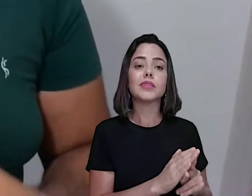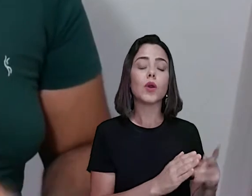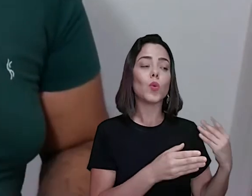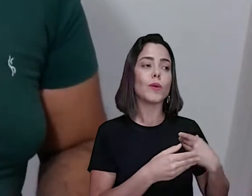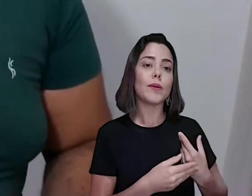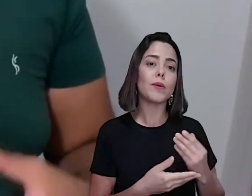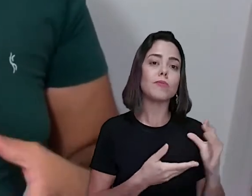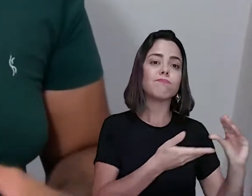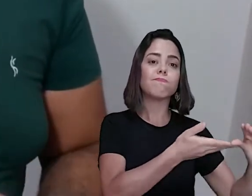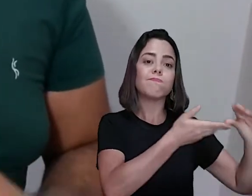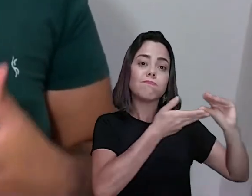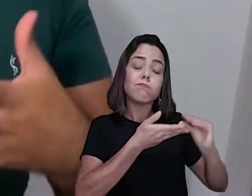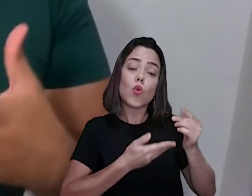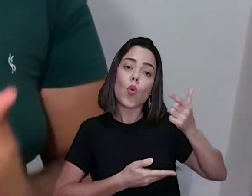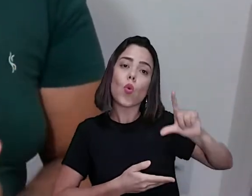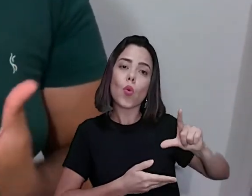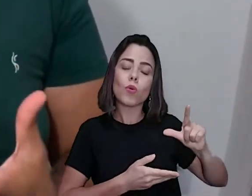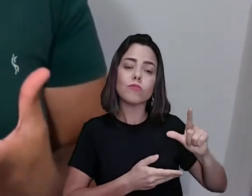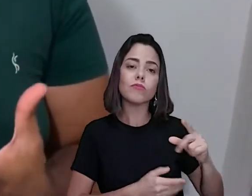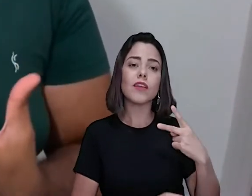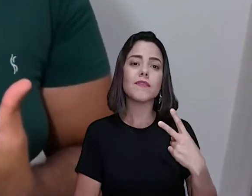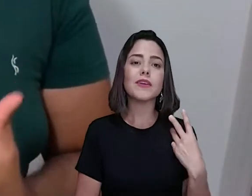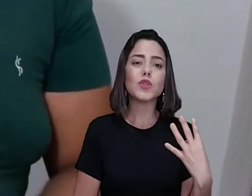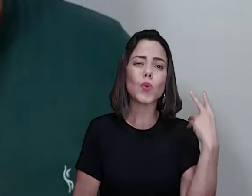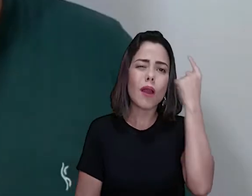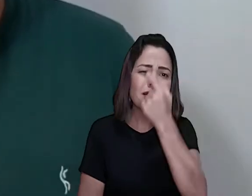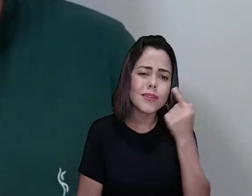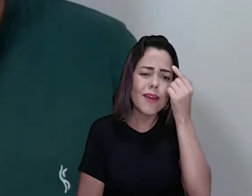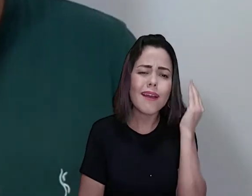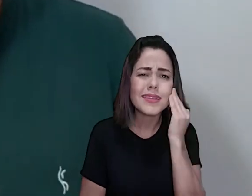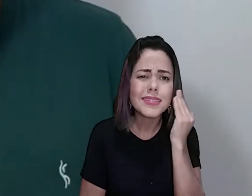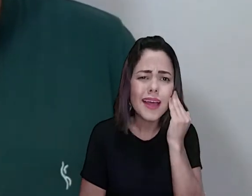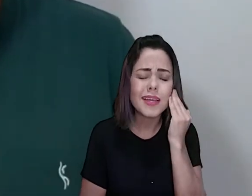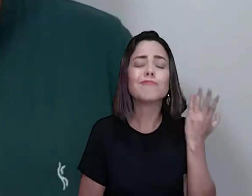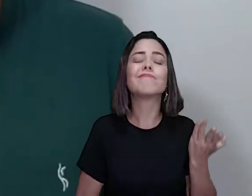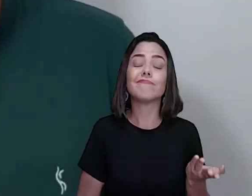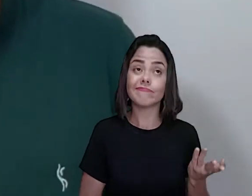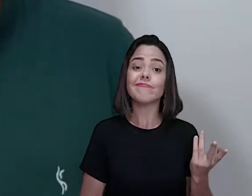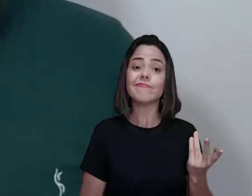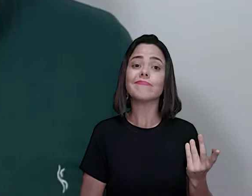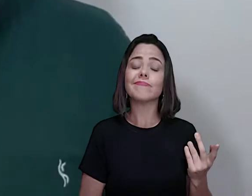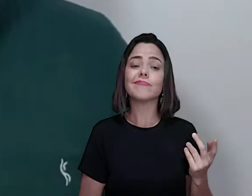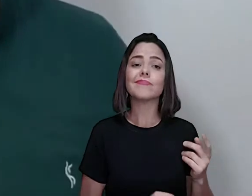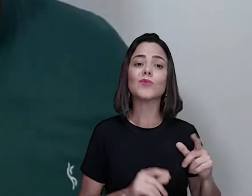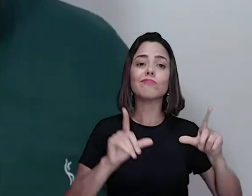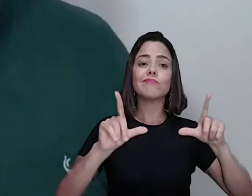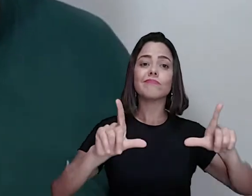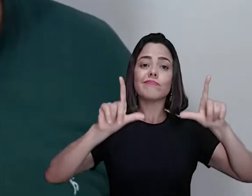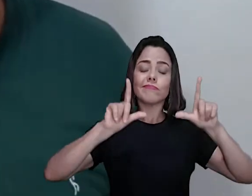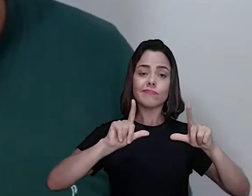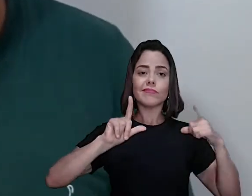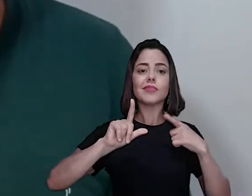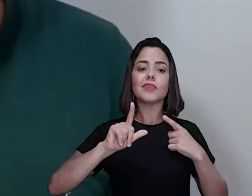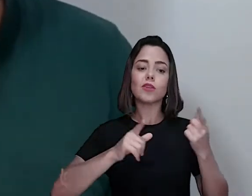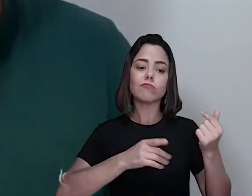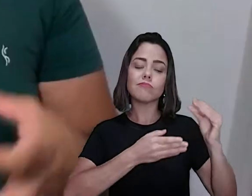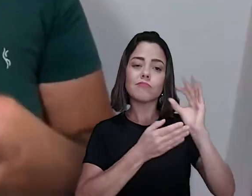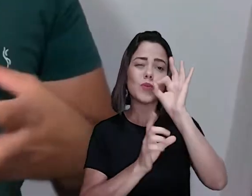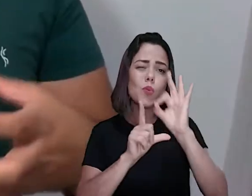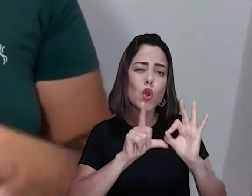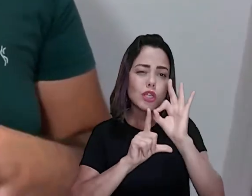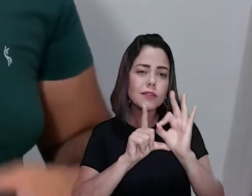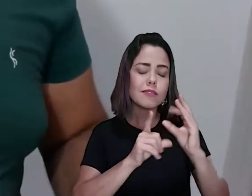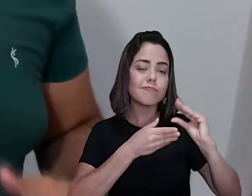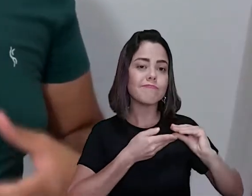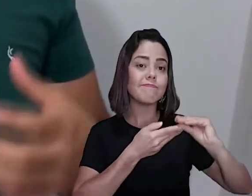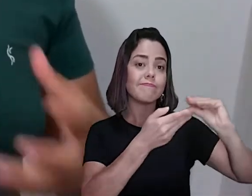deles, ou seja, naqueles caixas 24 horas. E aqueles caixas 24 horas, eles recebem uma parcela do banco para